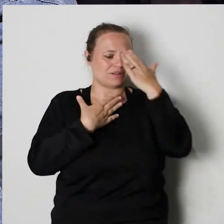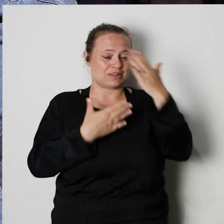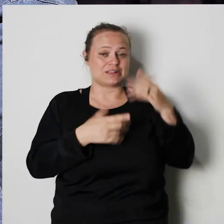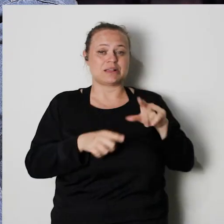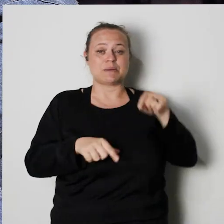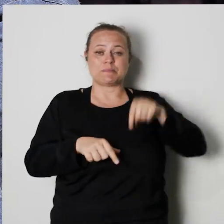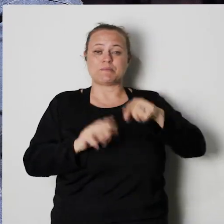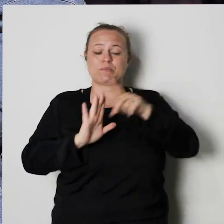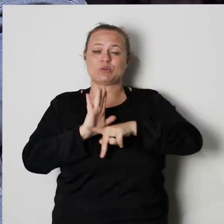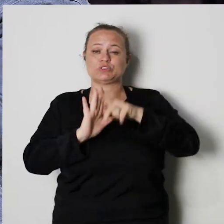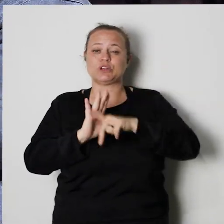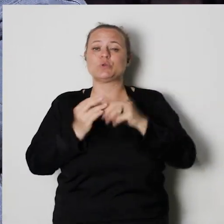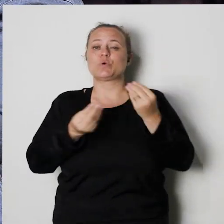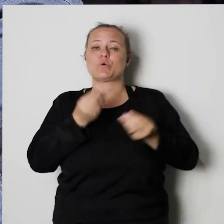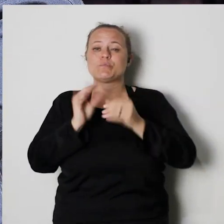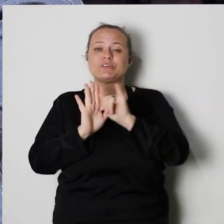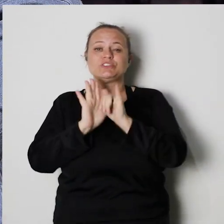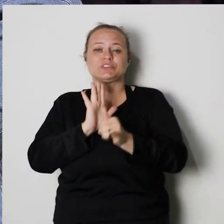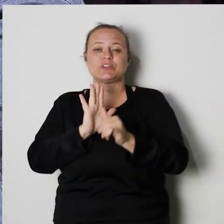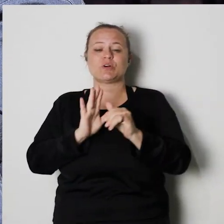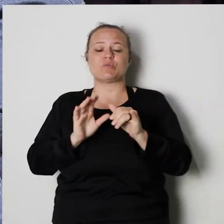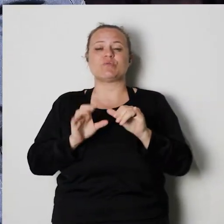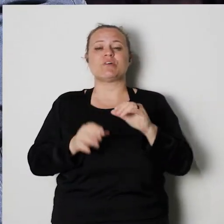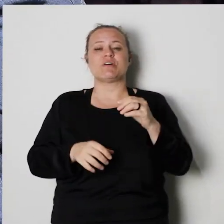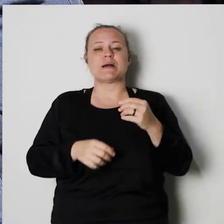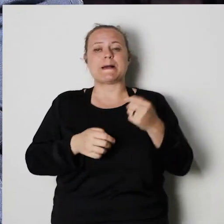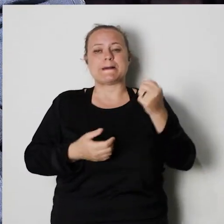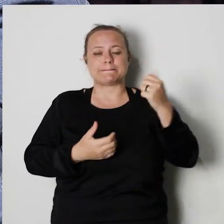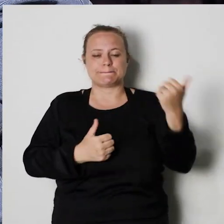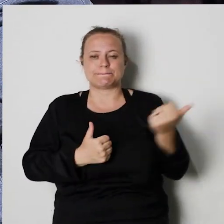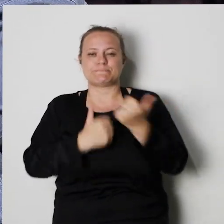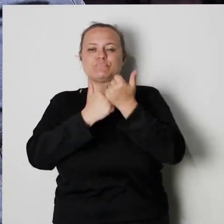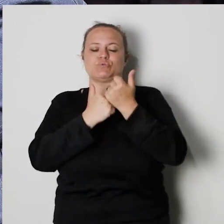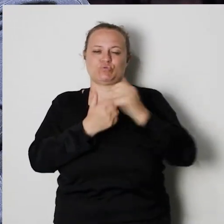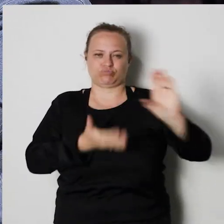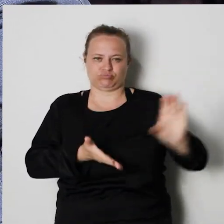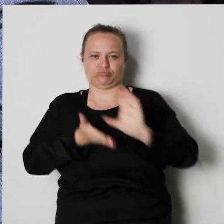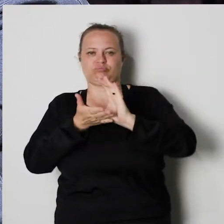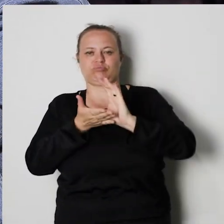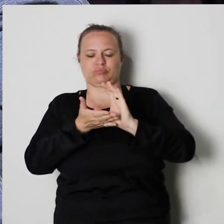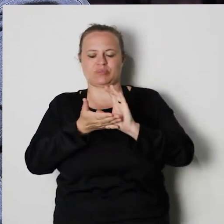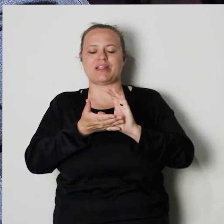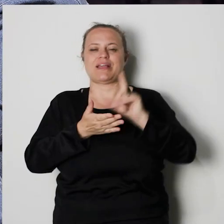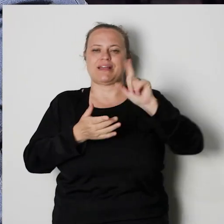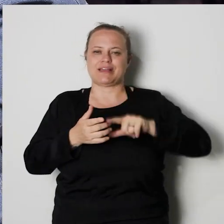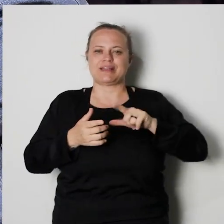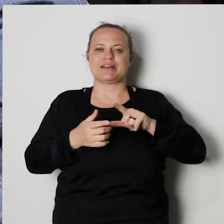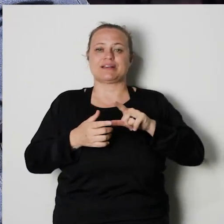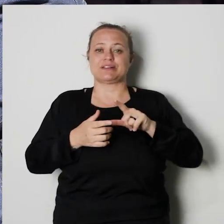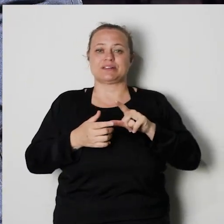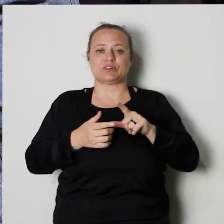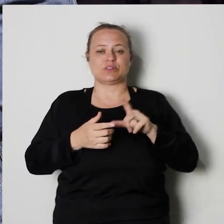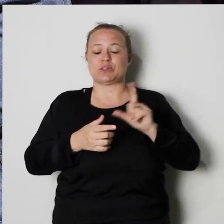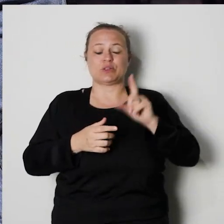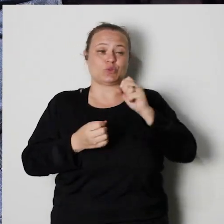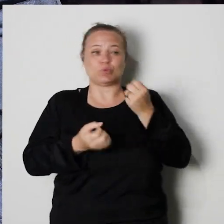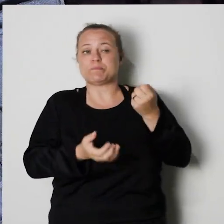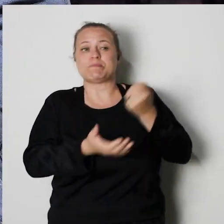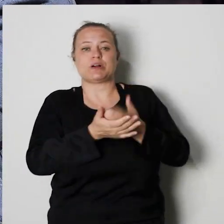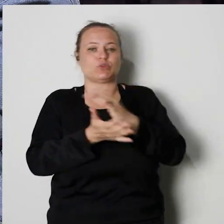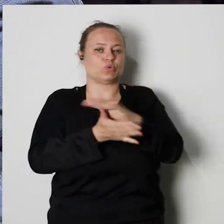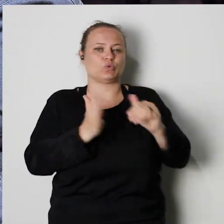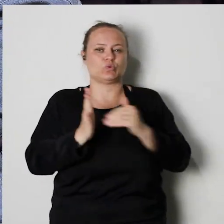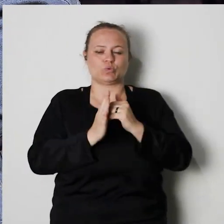Heloíse, novamente, em nome de toda a equipe. Assim, este projeto está sendo realizado com um recurso público, né, com o apoio de um recurso